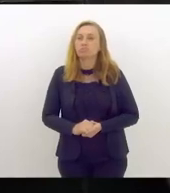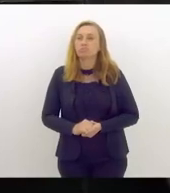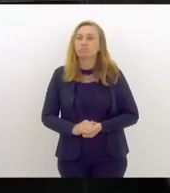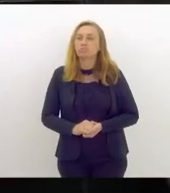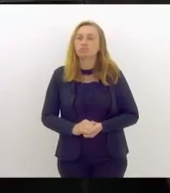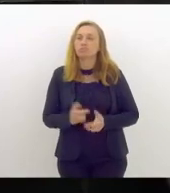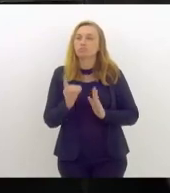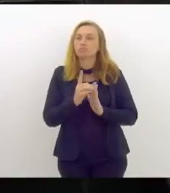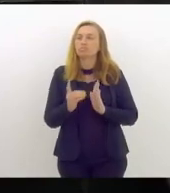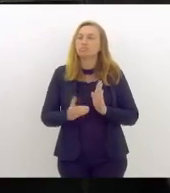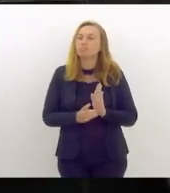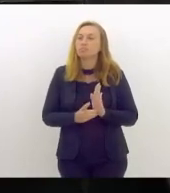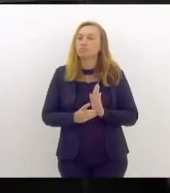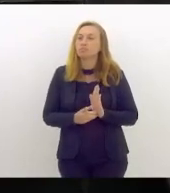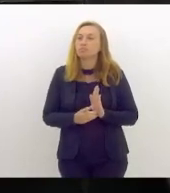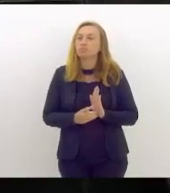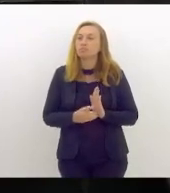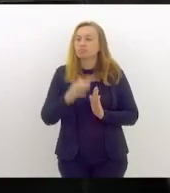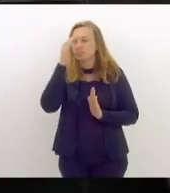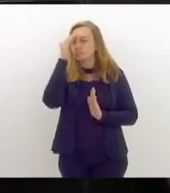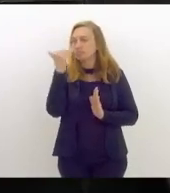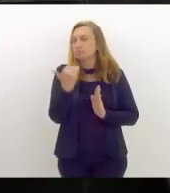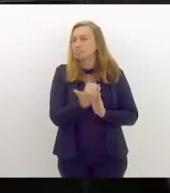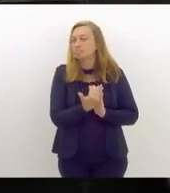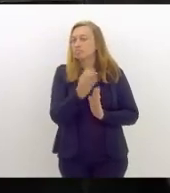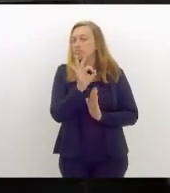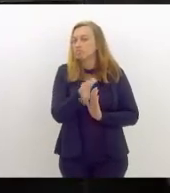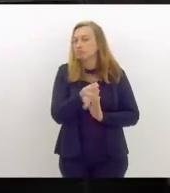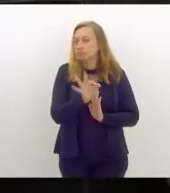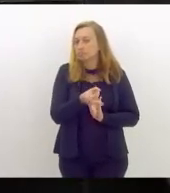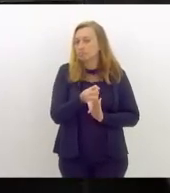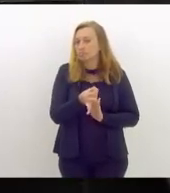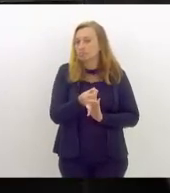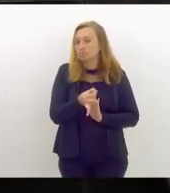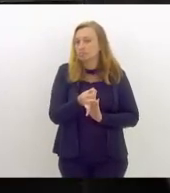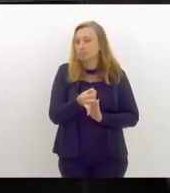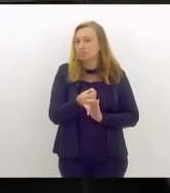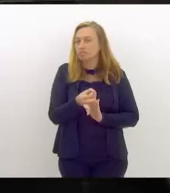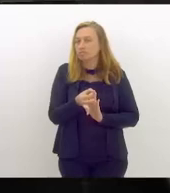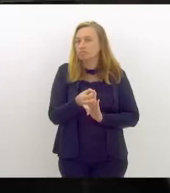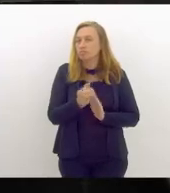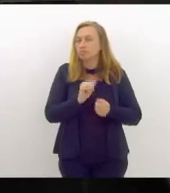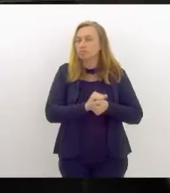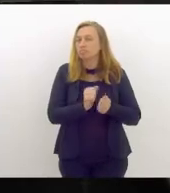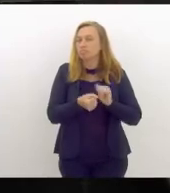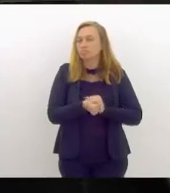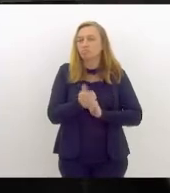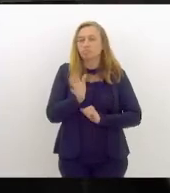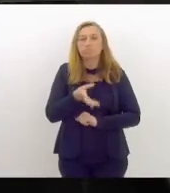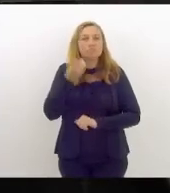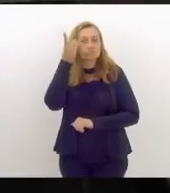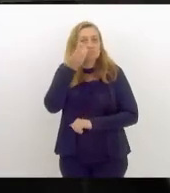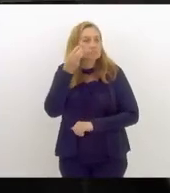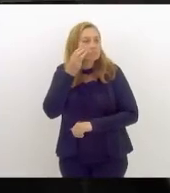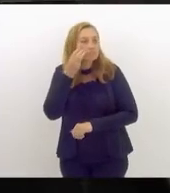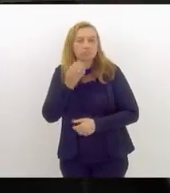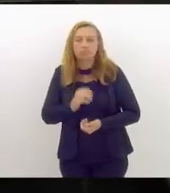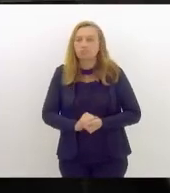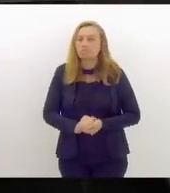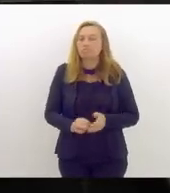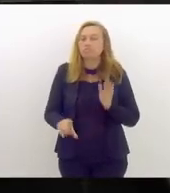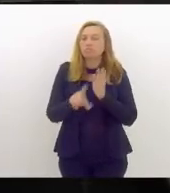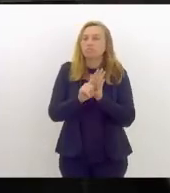decreto cumpriu, claro, o enquadramento já, deputado Valdec, colocado pela